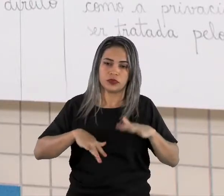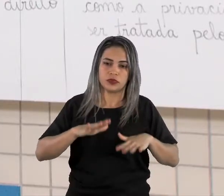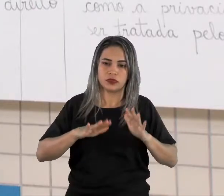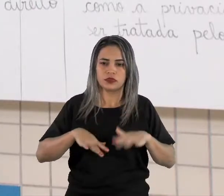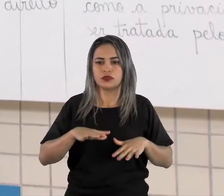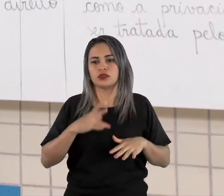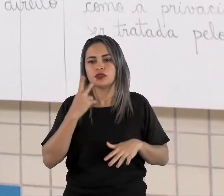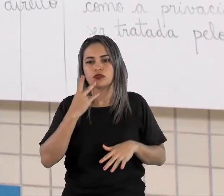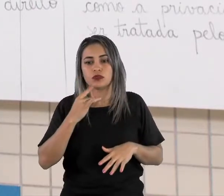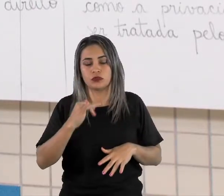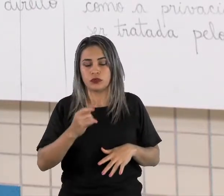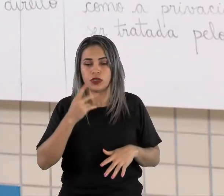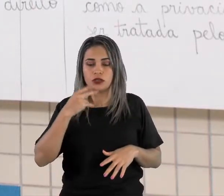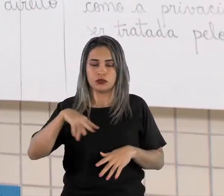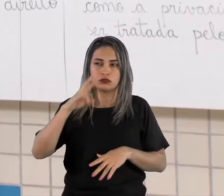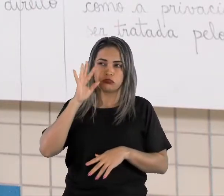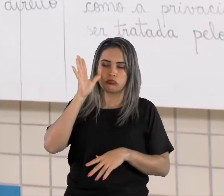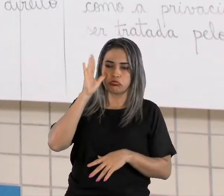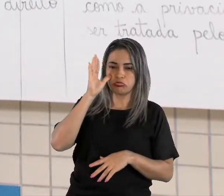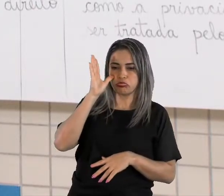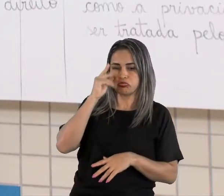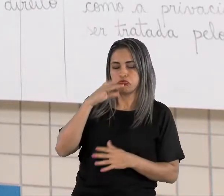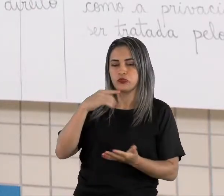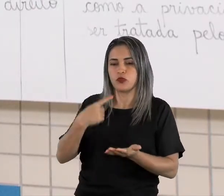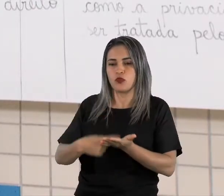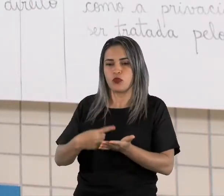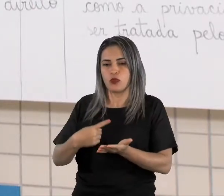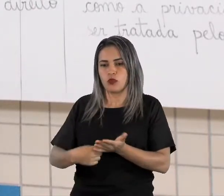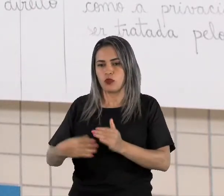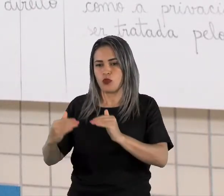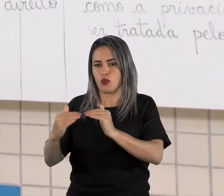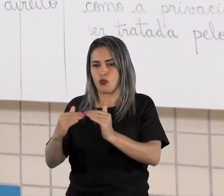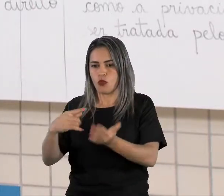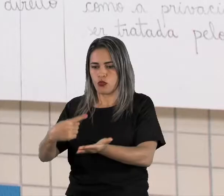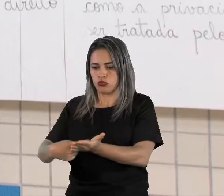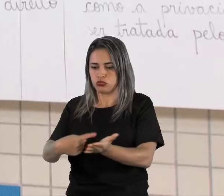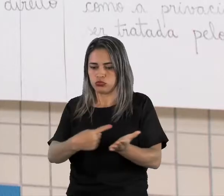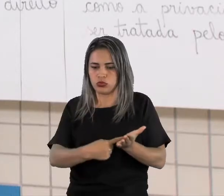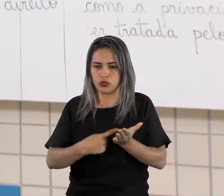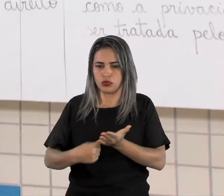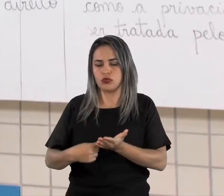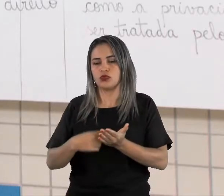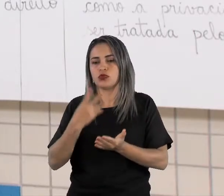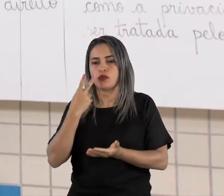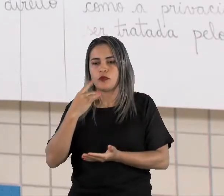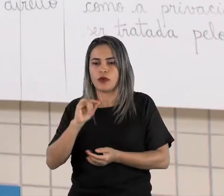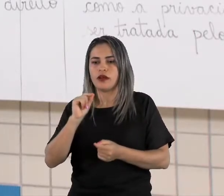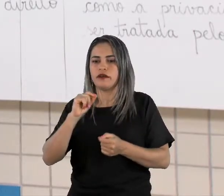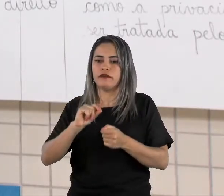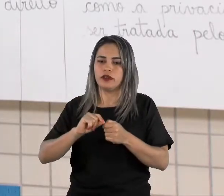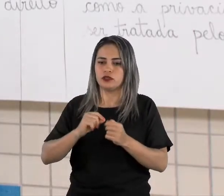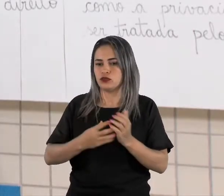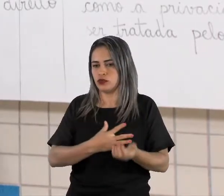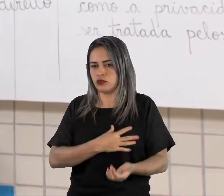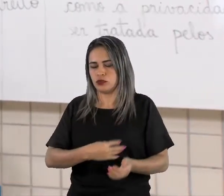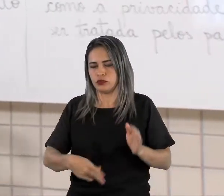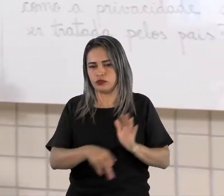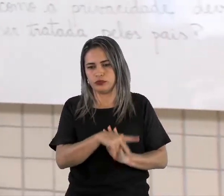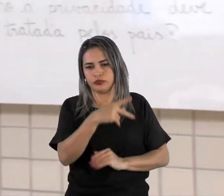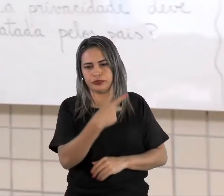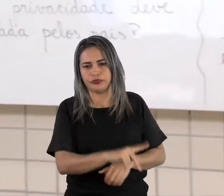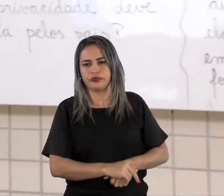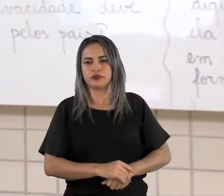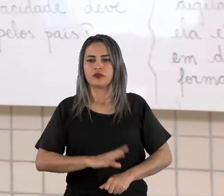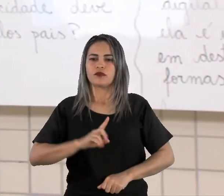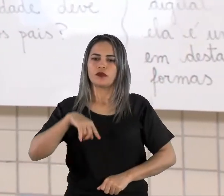do que o pai observar, né? Do acordo que o pai tem com esse filho, que o texto vai discutir isso. A outra questão: qual